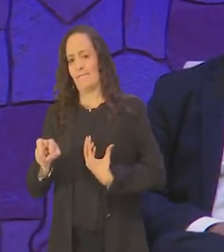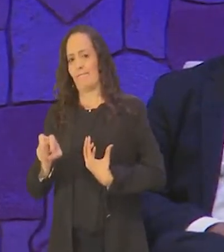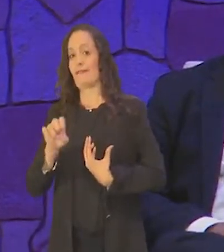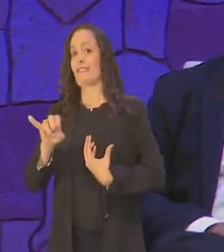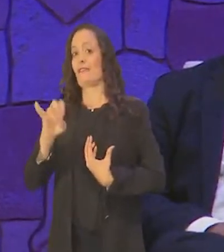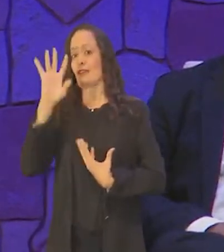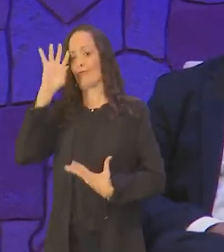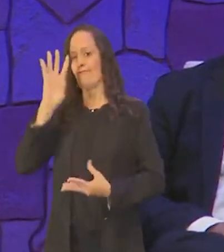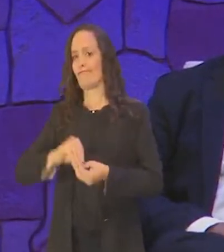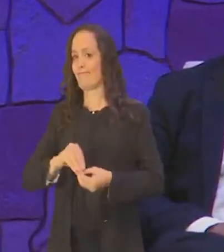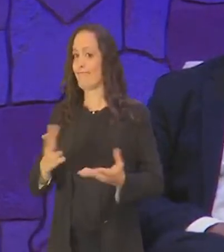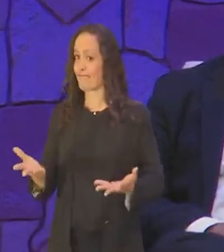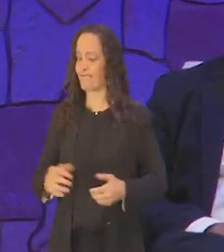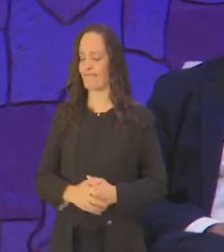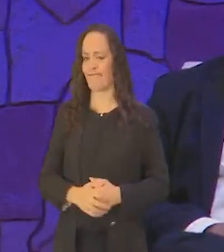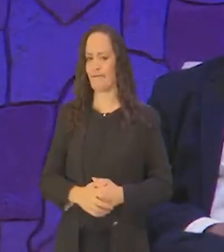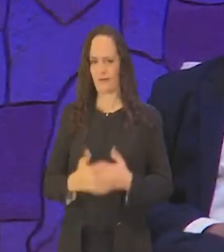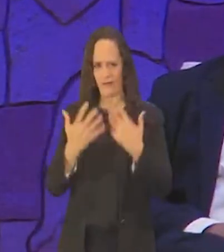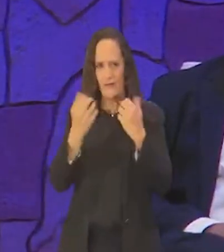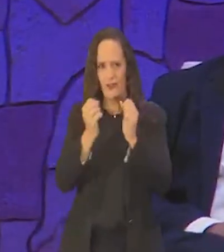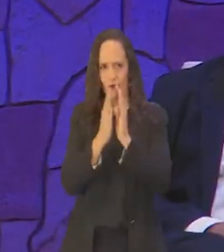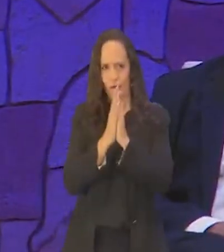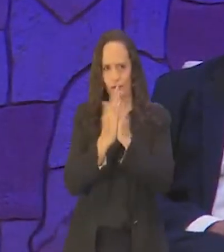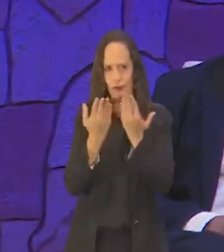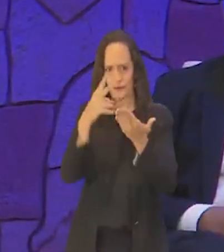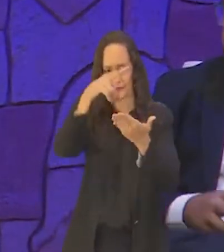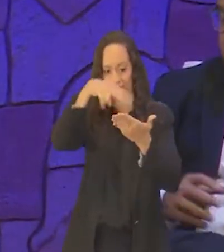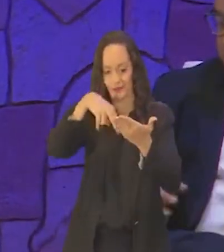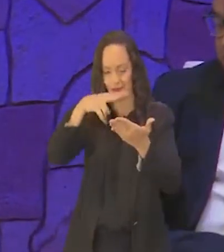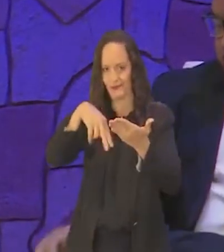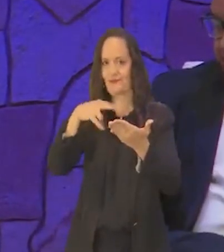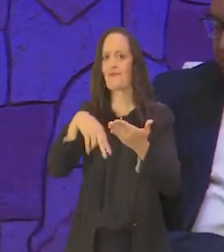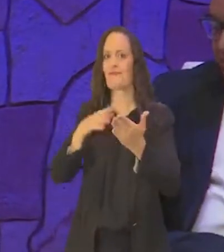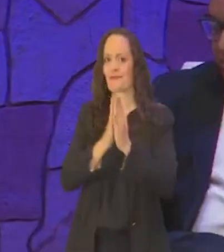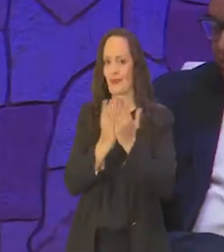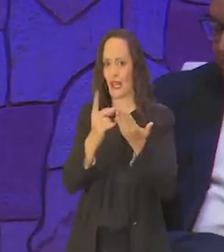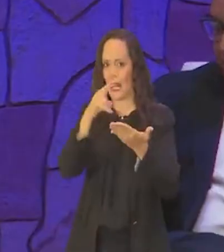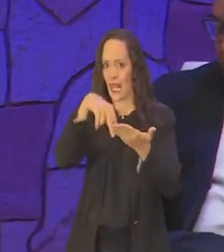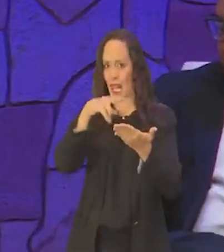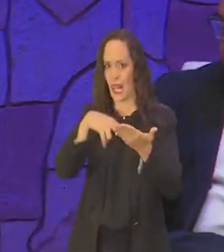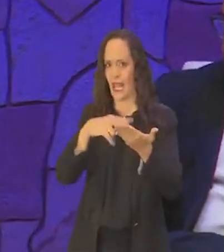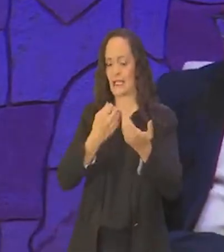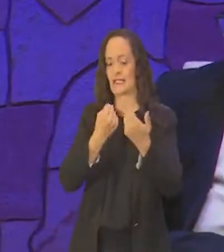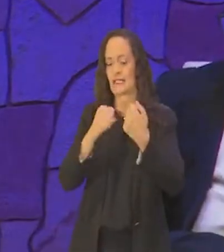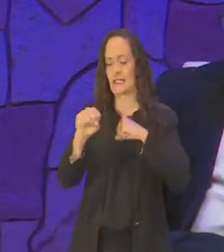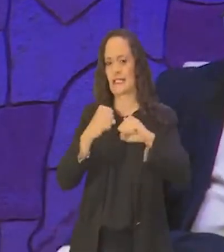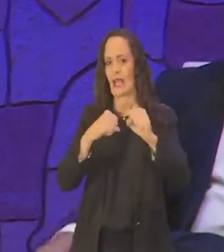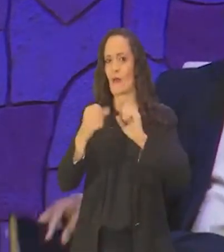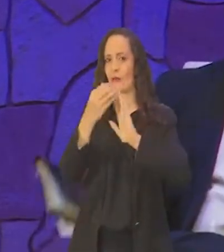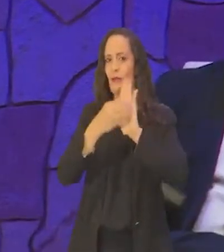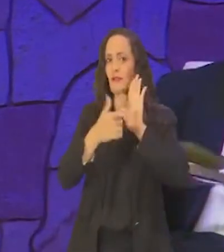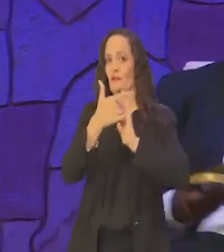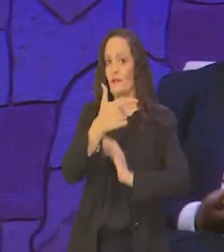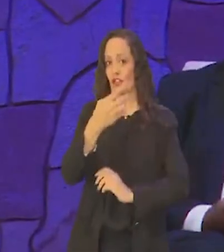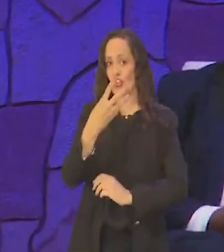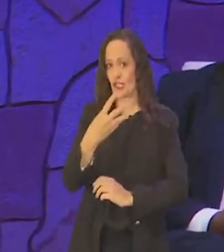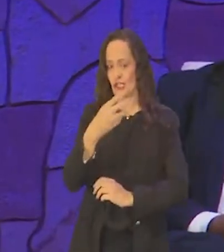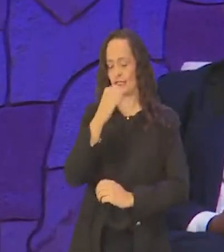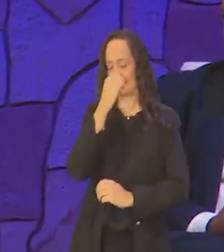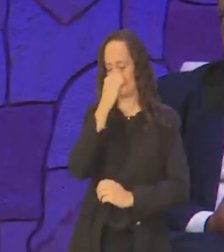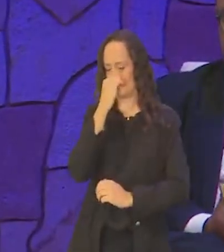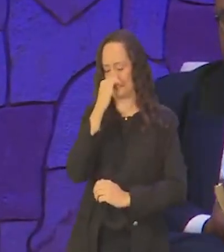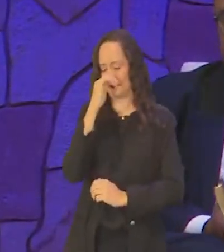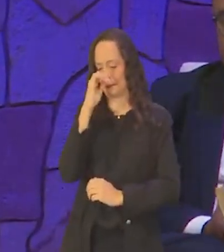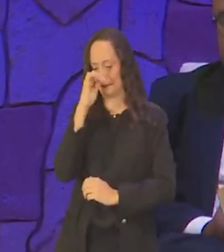Eu quero te convidar a abrir a sua Bíblia no Salmo 23, porque iluminados, inspirados por estes